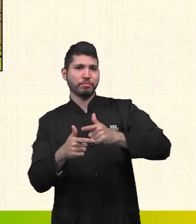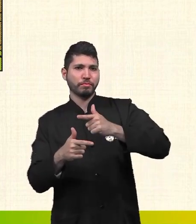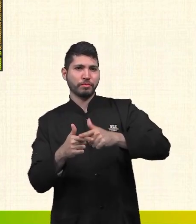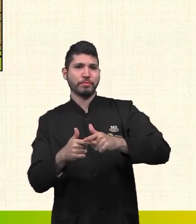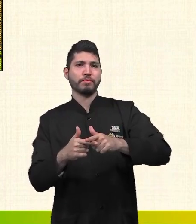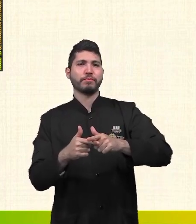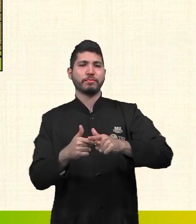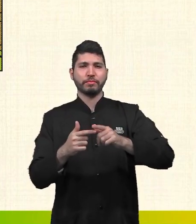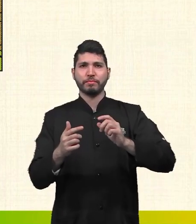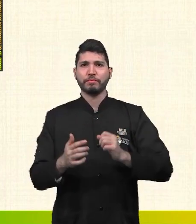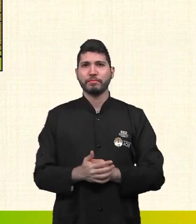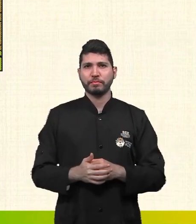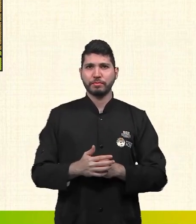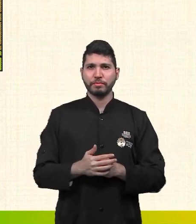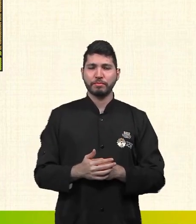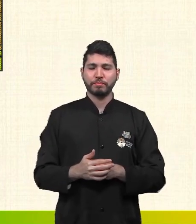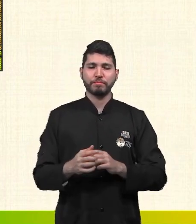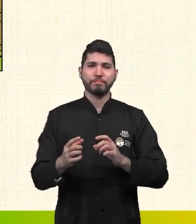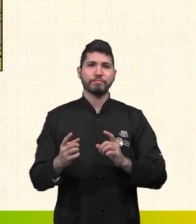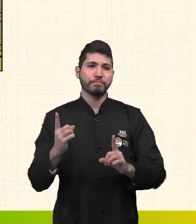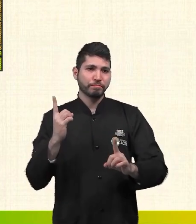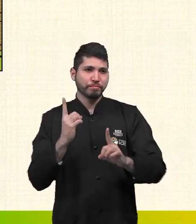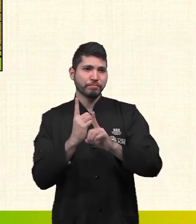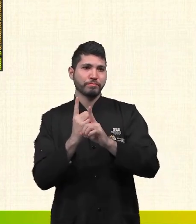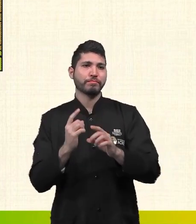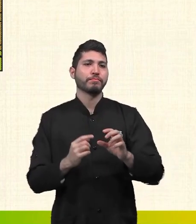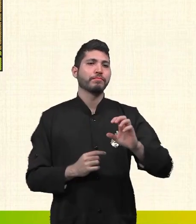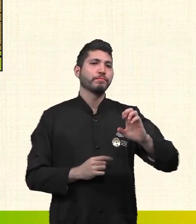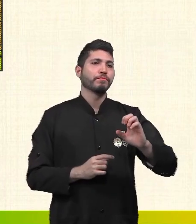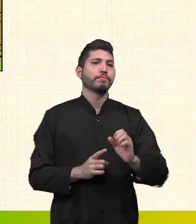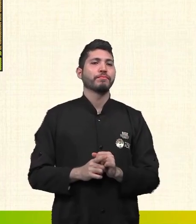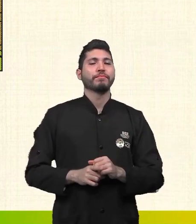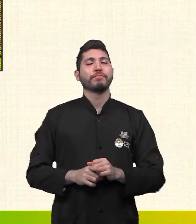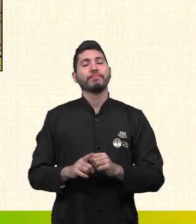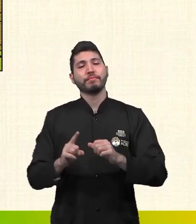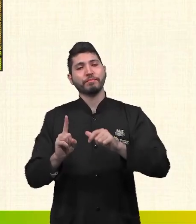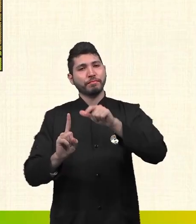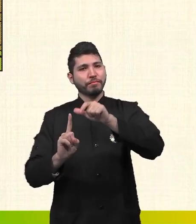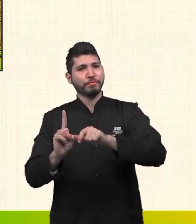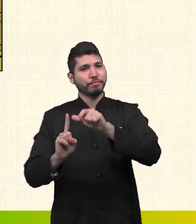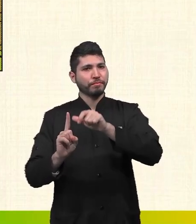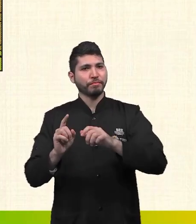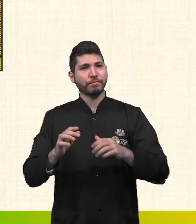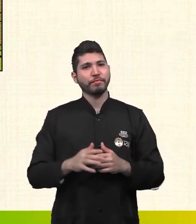E na letra E, o personagem está contente com a sua ação.